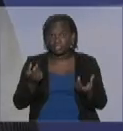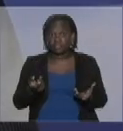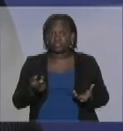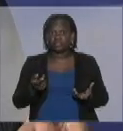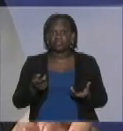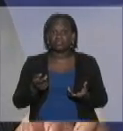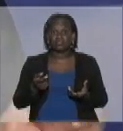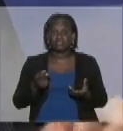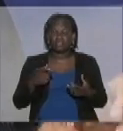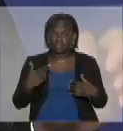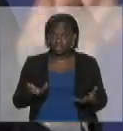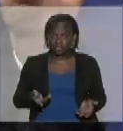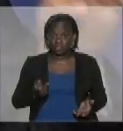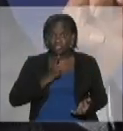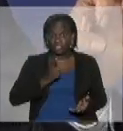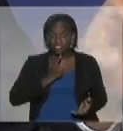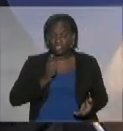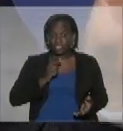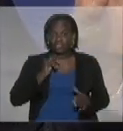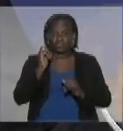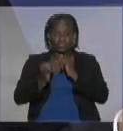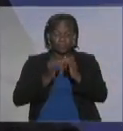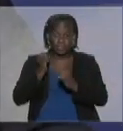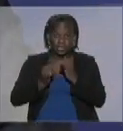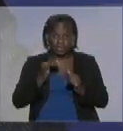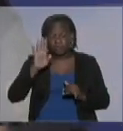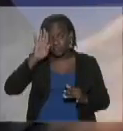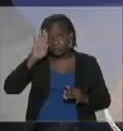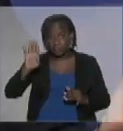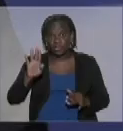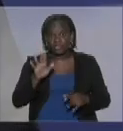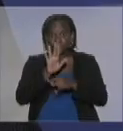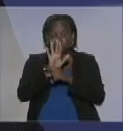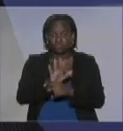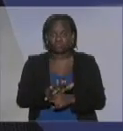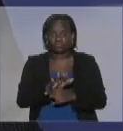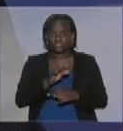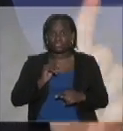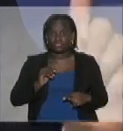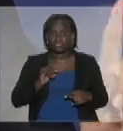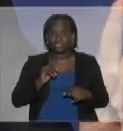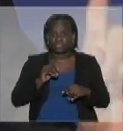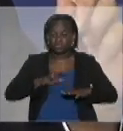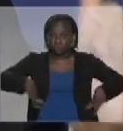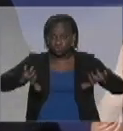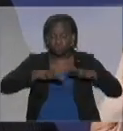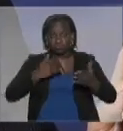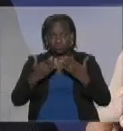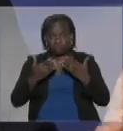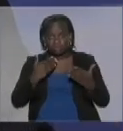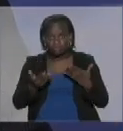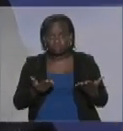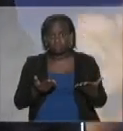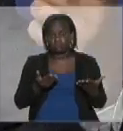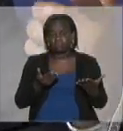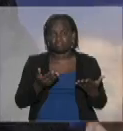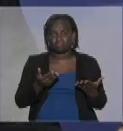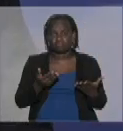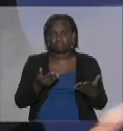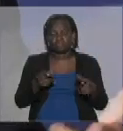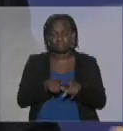nesse sentido, vem levando a informação como ferramenta mais importante para se debater e